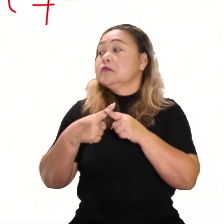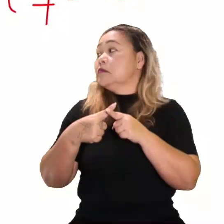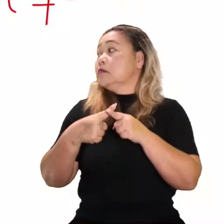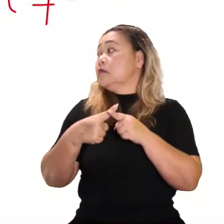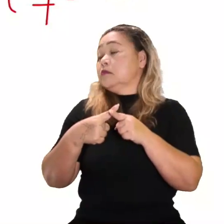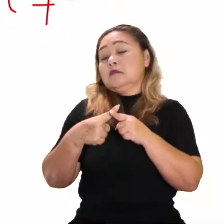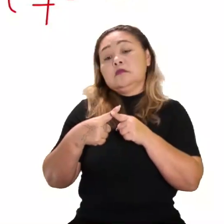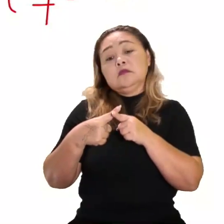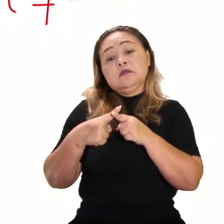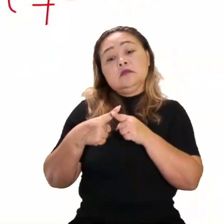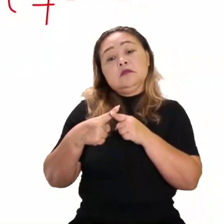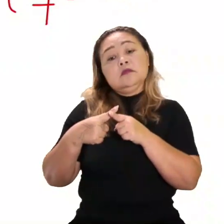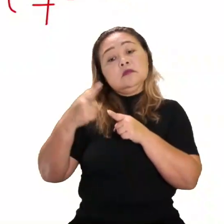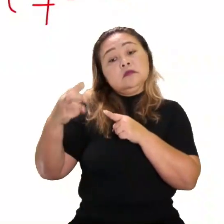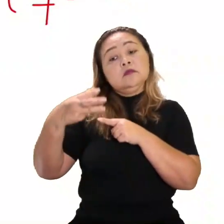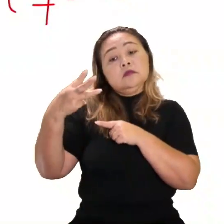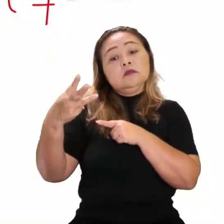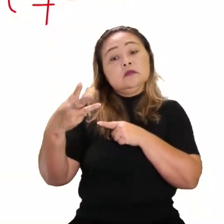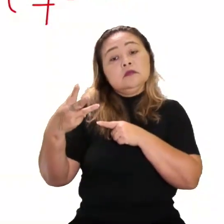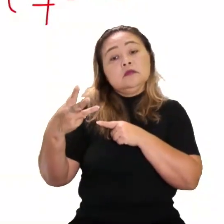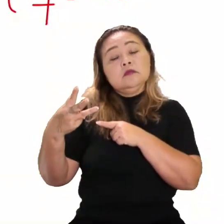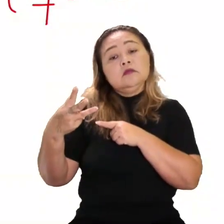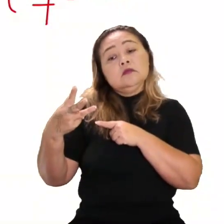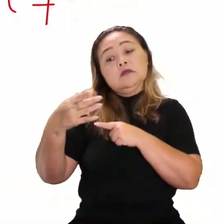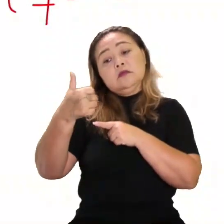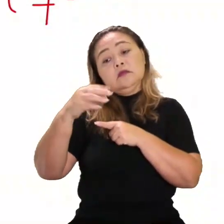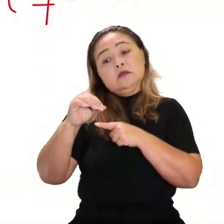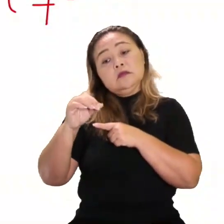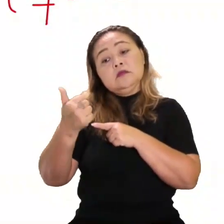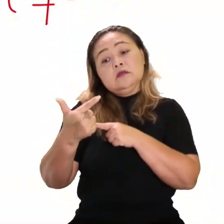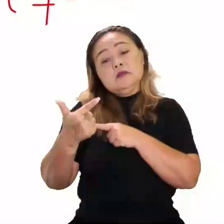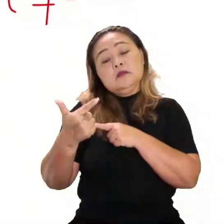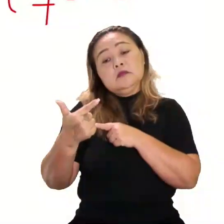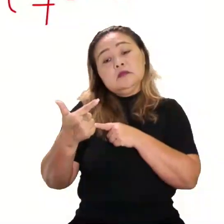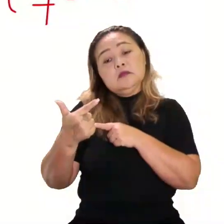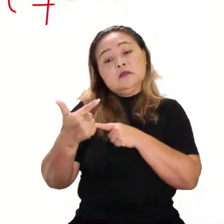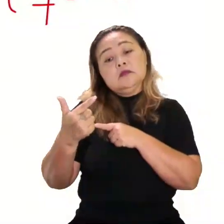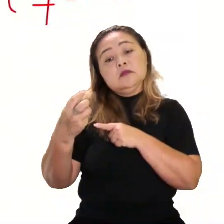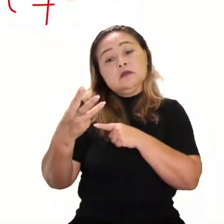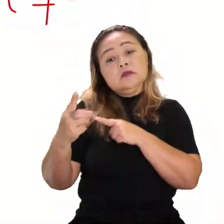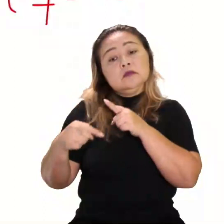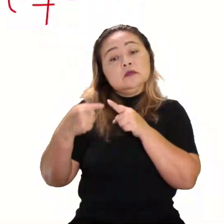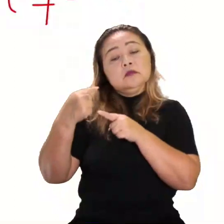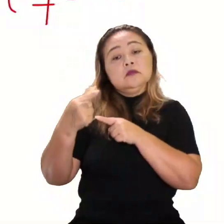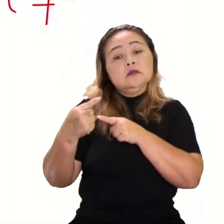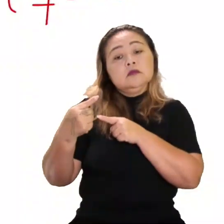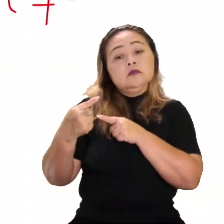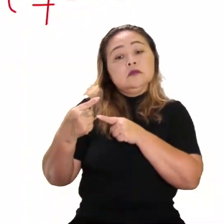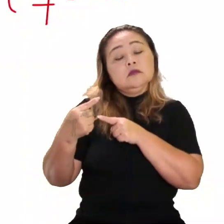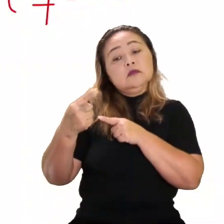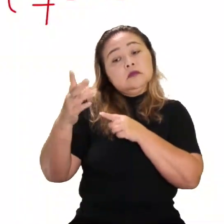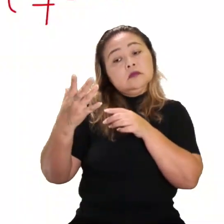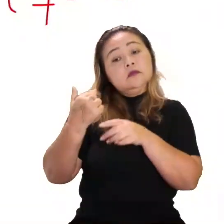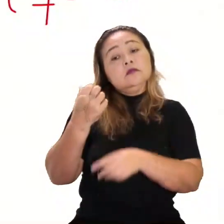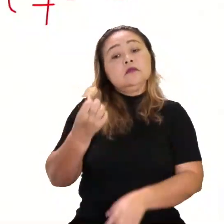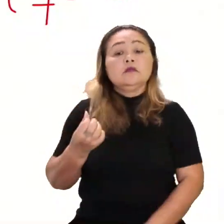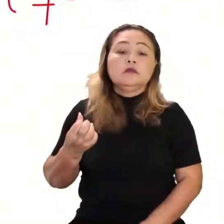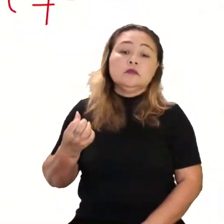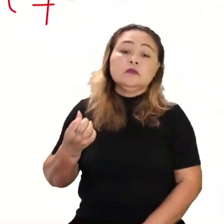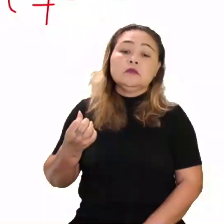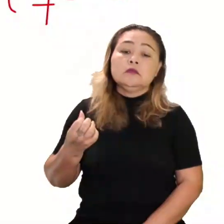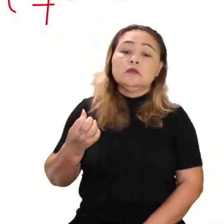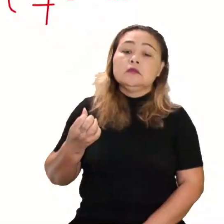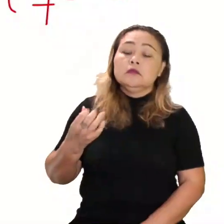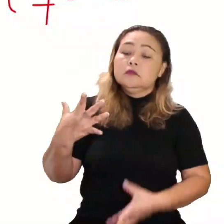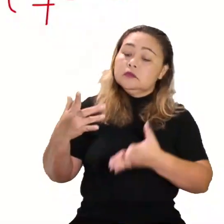vezes 7, 35. Vai 3. 3, 10 com 2, com 3, 13. 13. Vai 1. 5 com o que foi 6. 6.